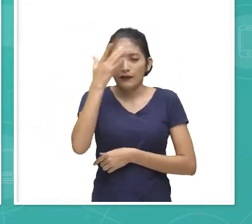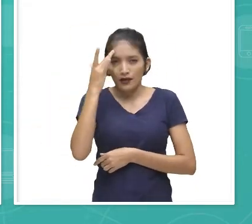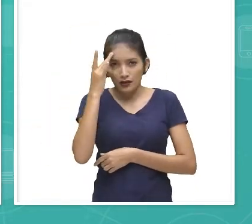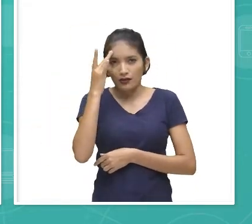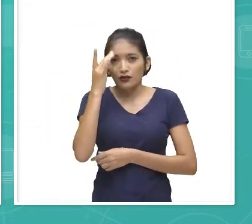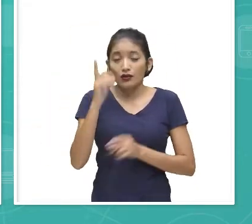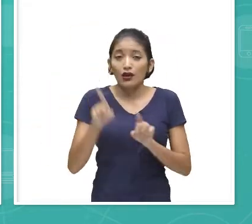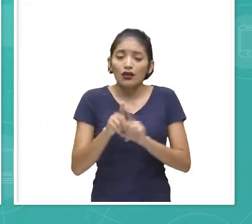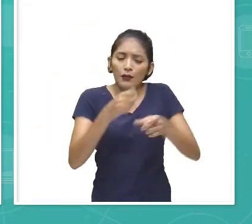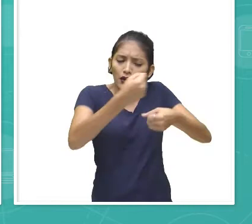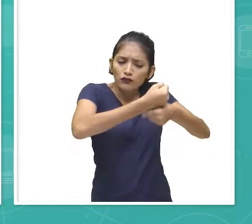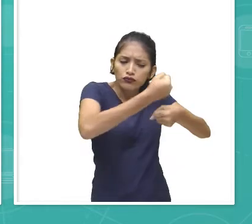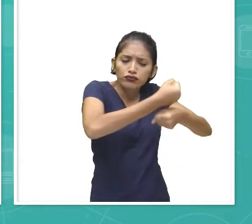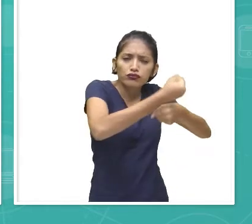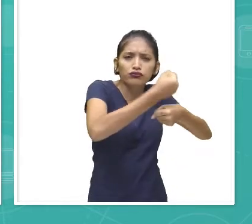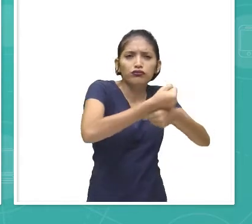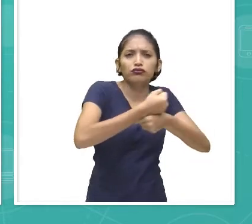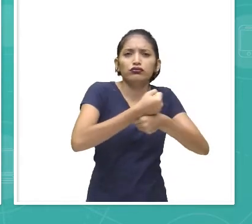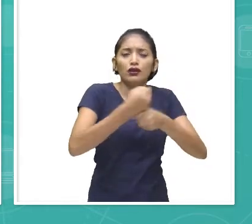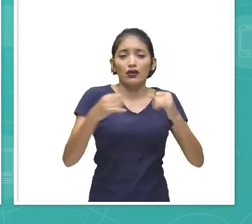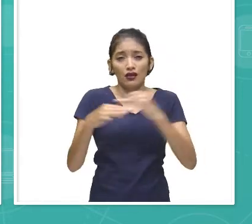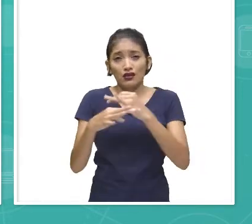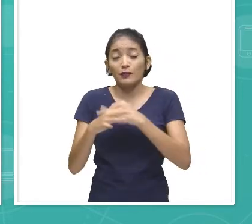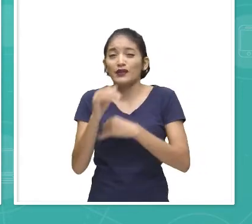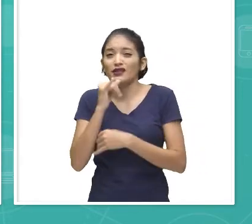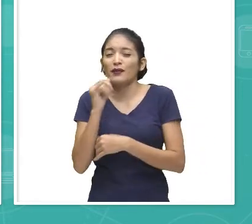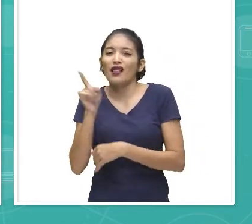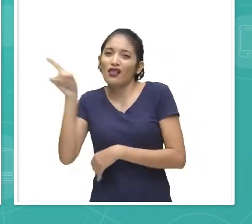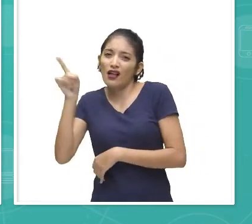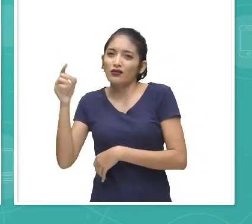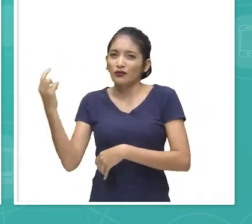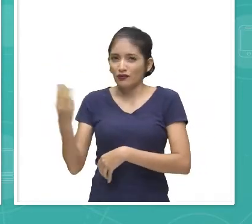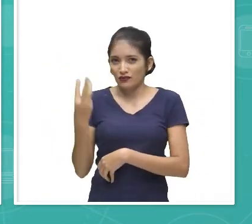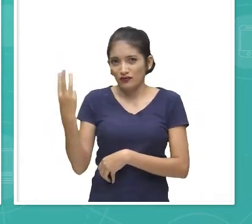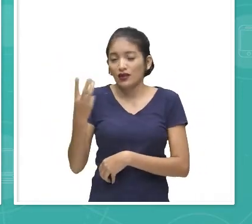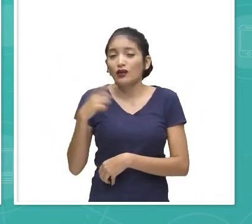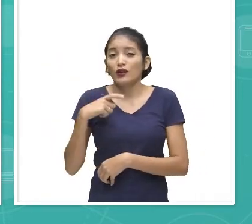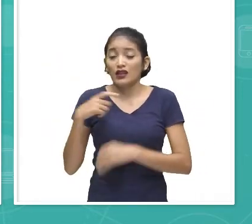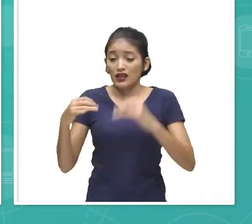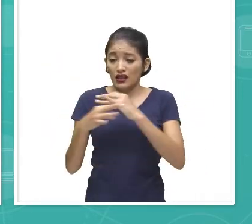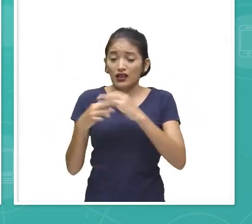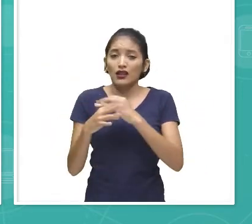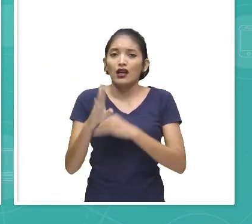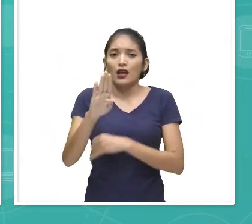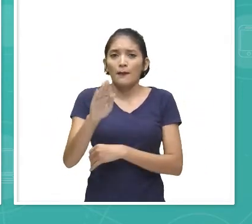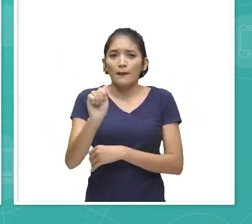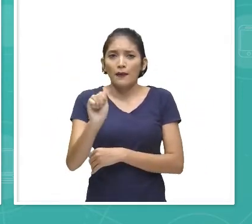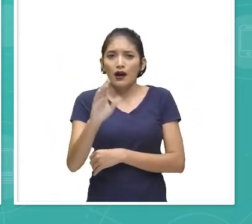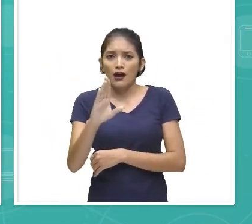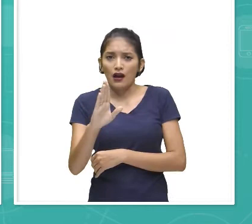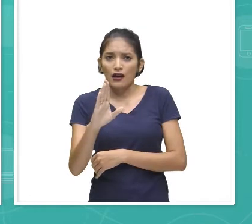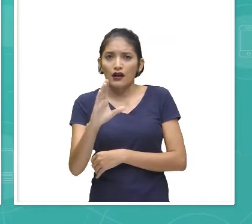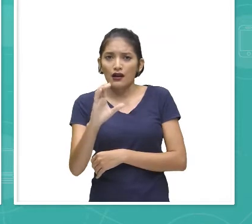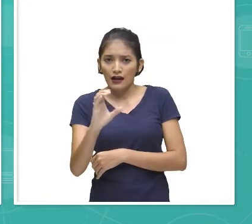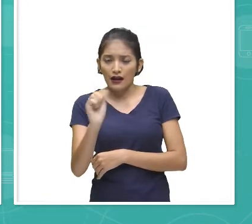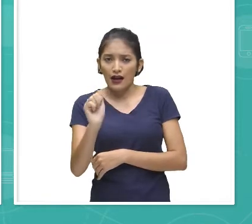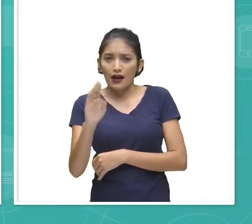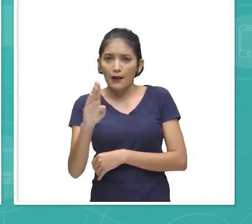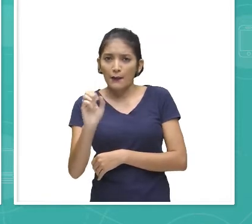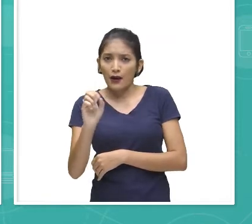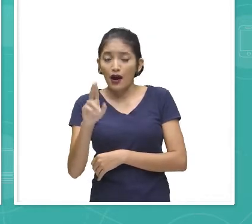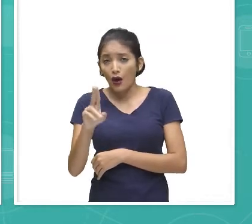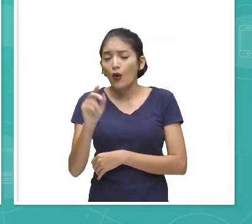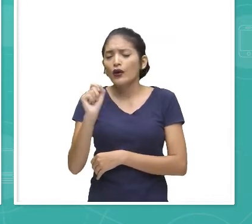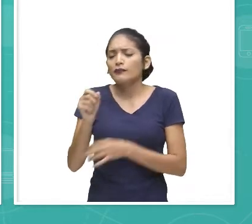nas construções das cidades. Lá no Maranhão, por exemplo, né, existe uma cidade chamada Bacabal, onde a gente percebe